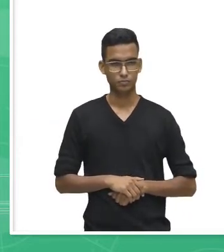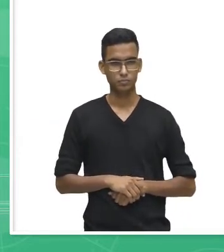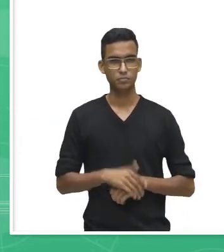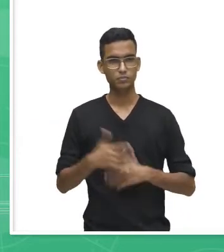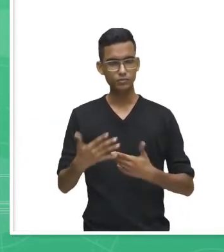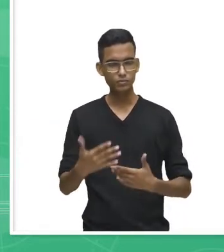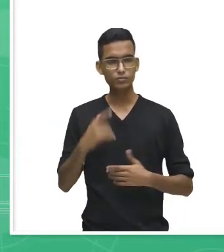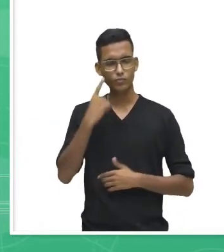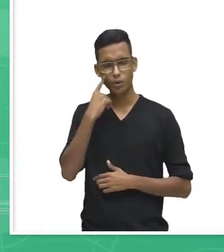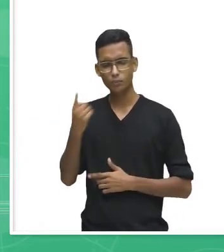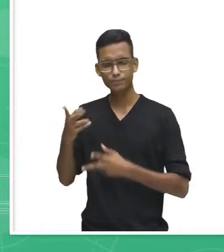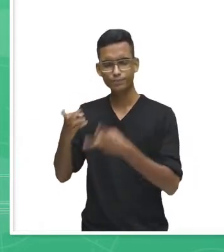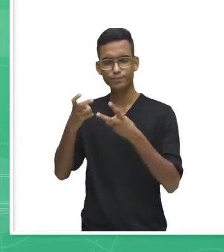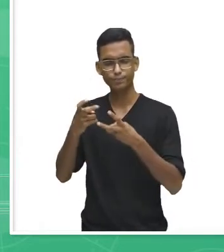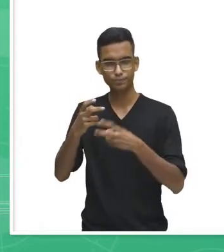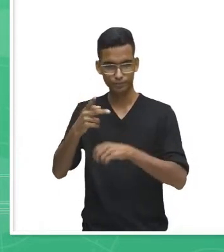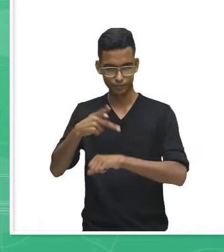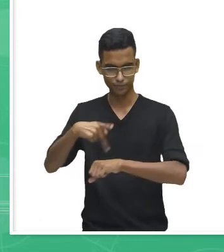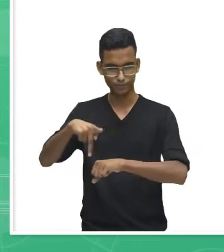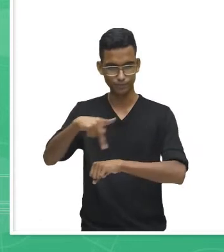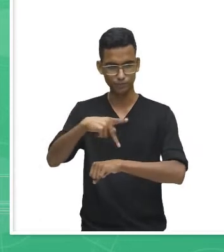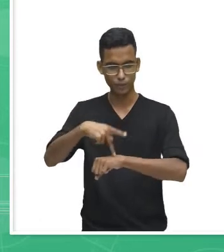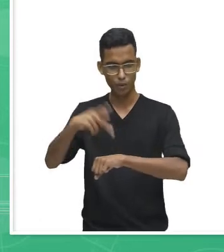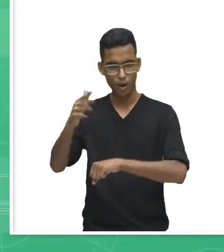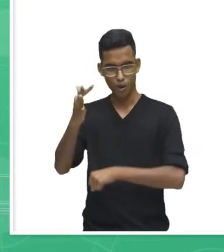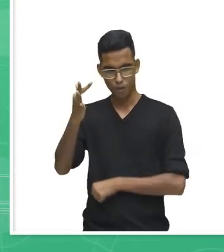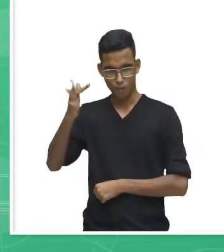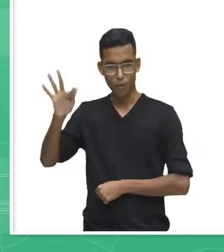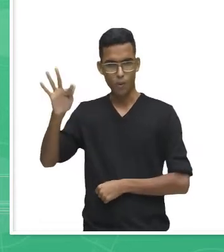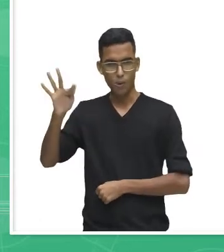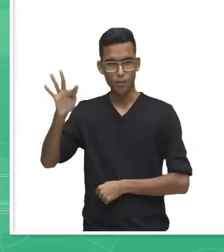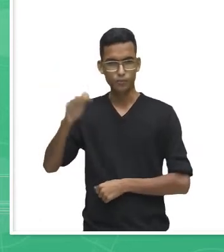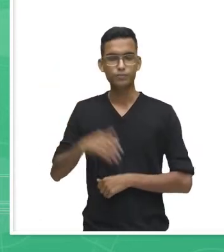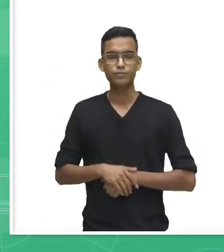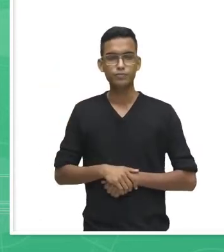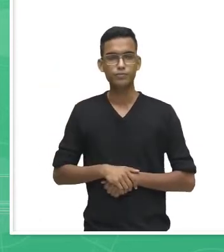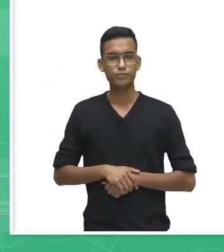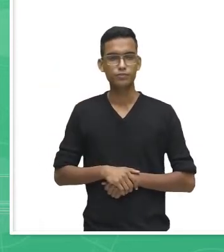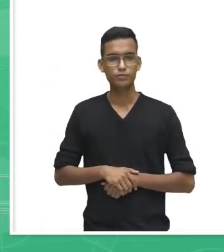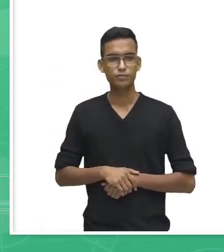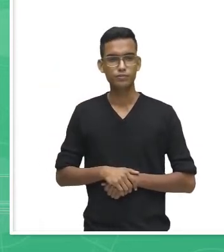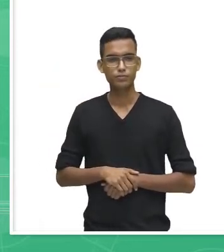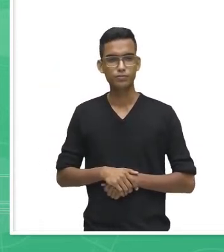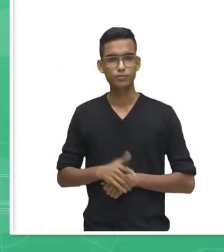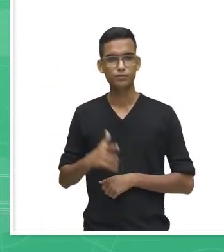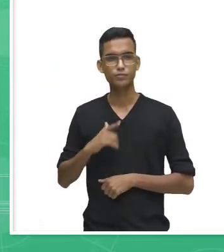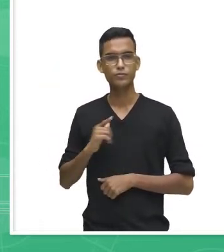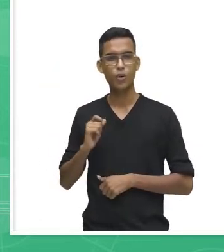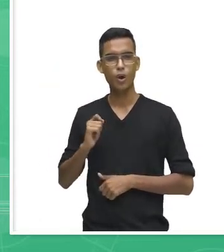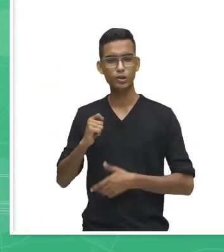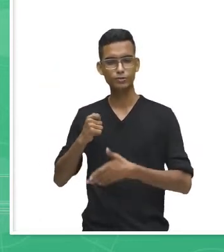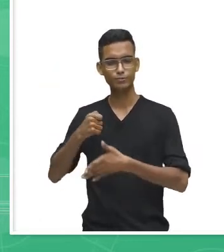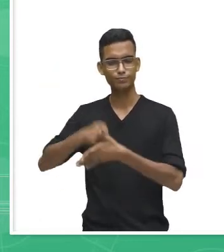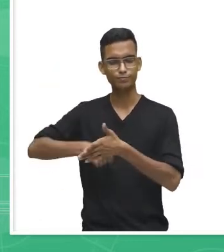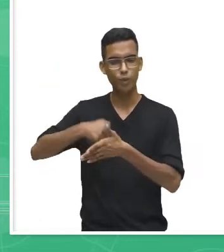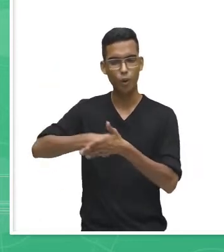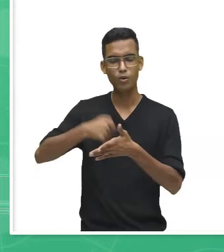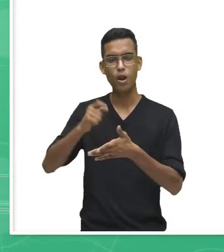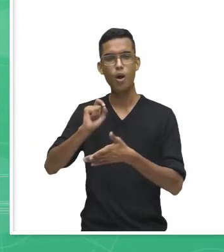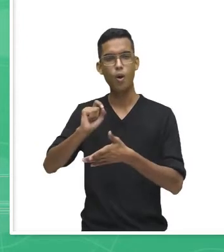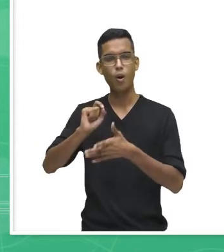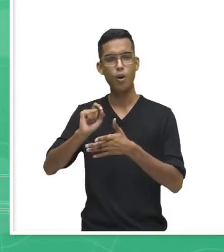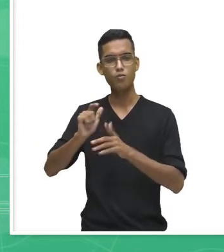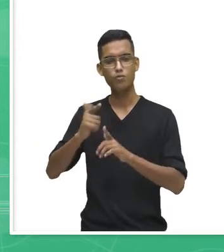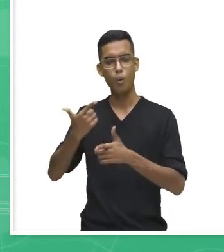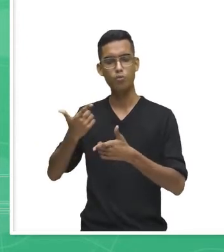França, nesse momento aqui, pré-revolução, ela vai enfrentar uma série de crises econômicas. Primeiro a gente vai ver aí